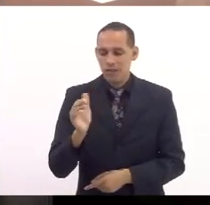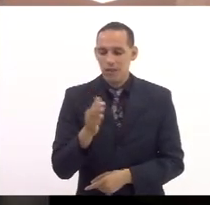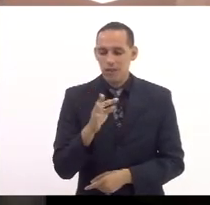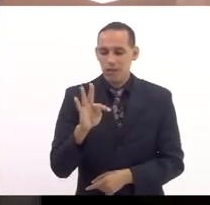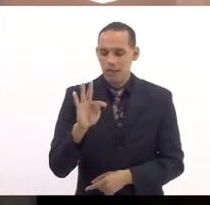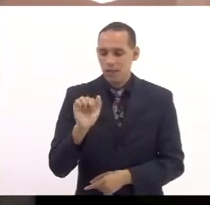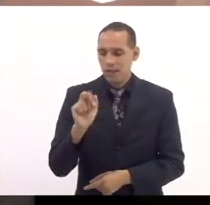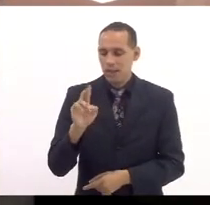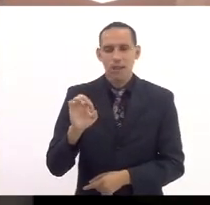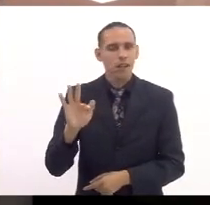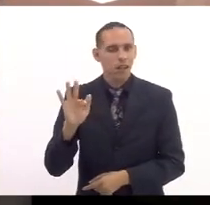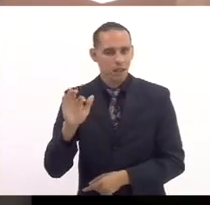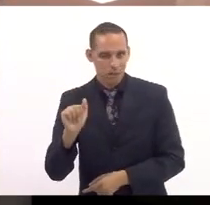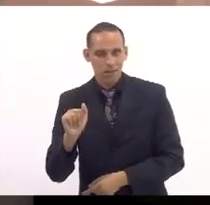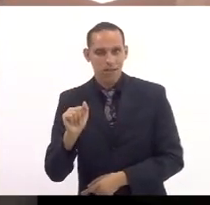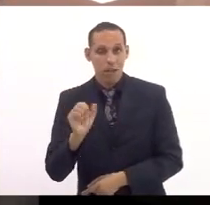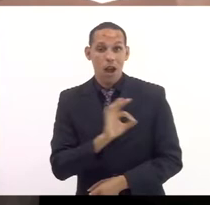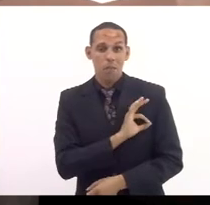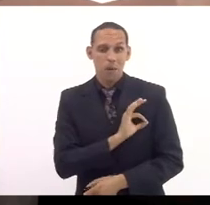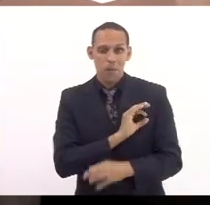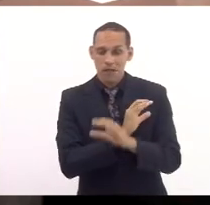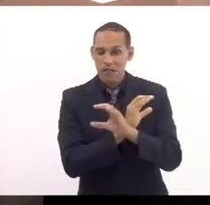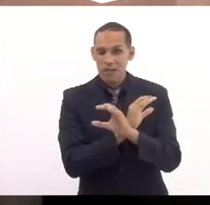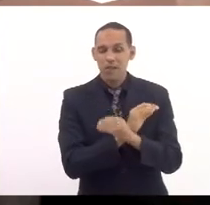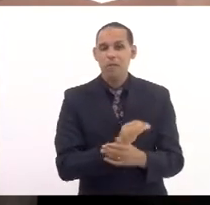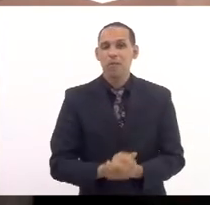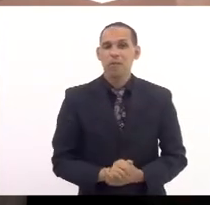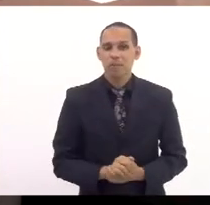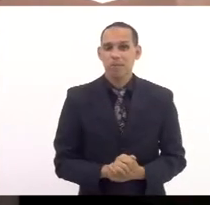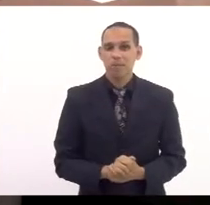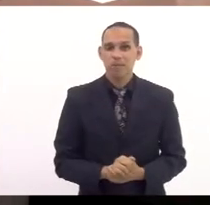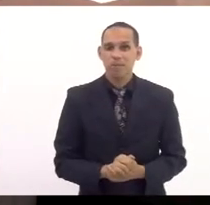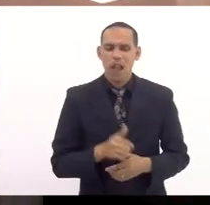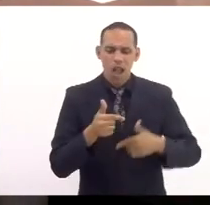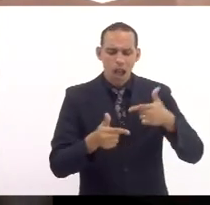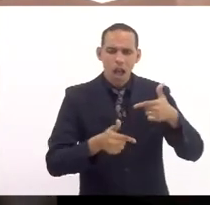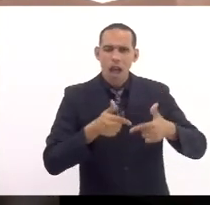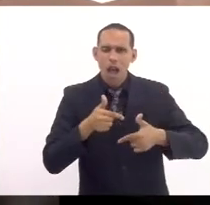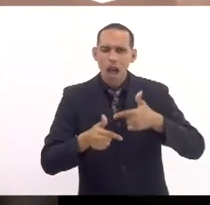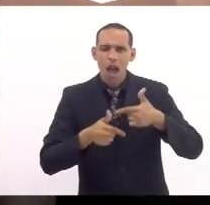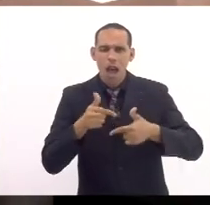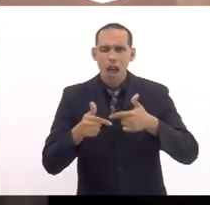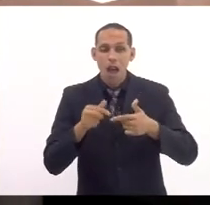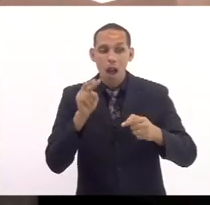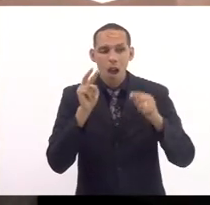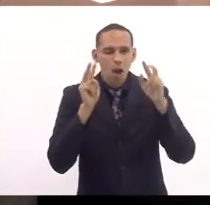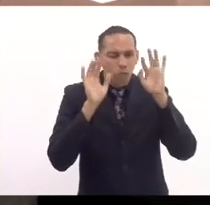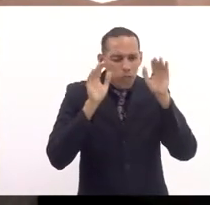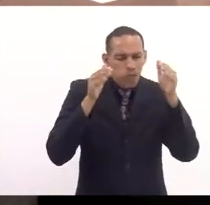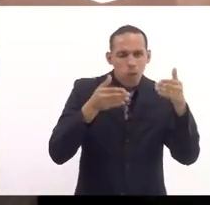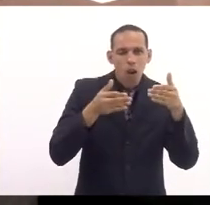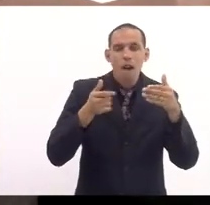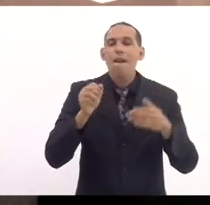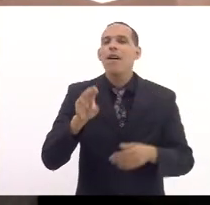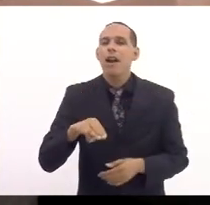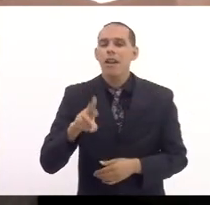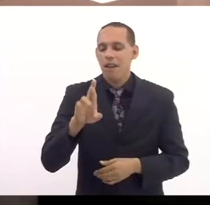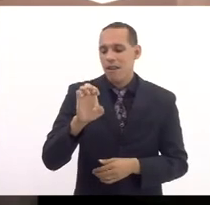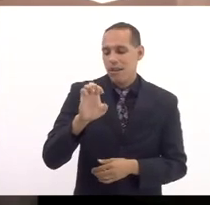A Polícia Civil, ela passou a atuar com foco nos receptadores. A gente